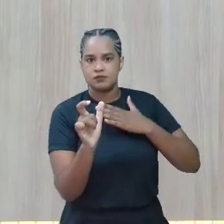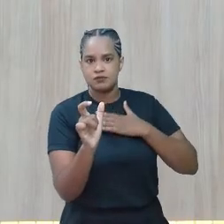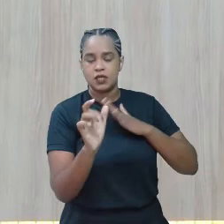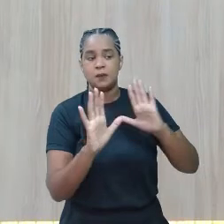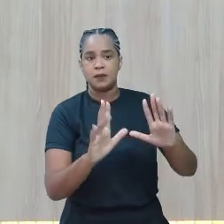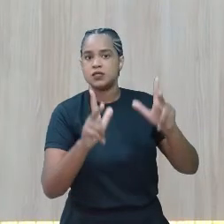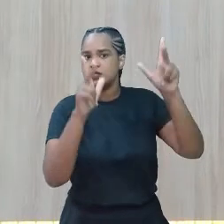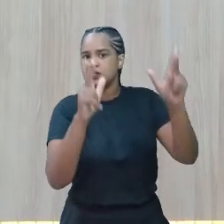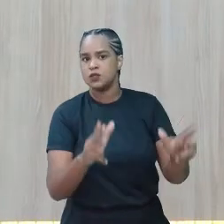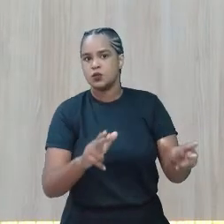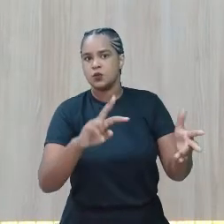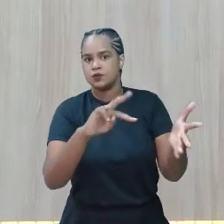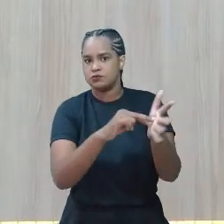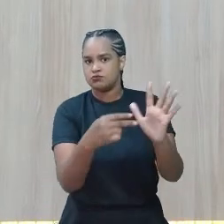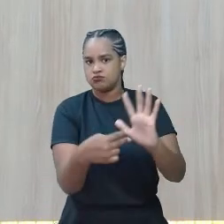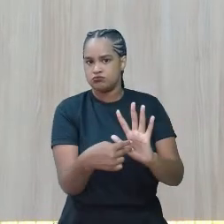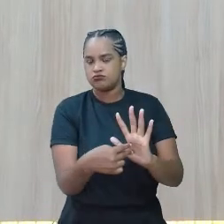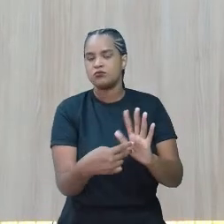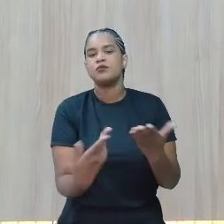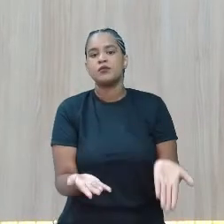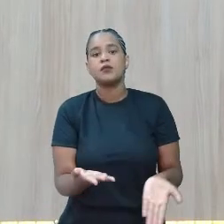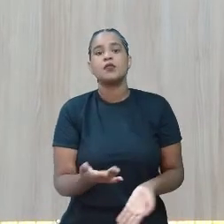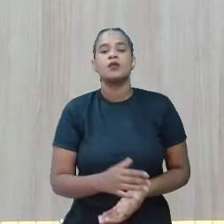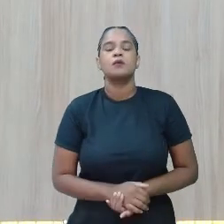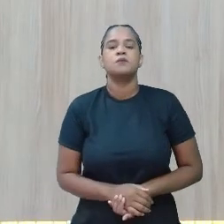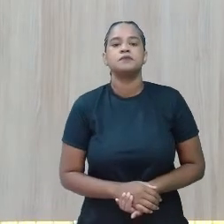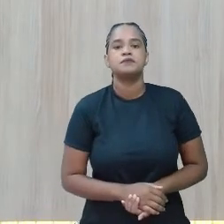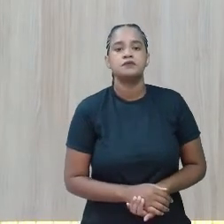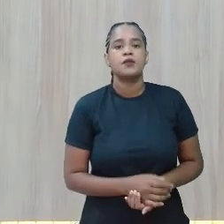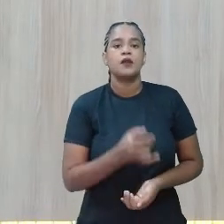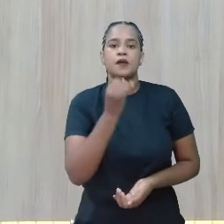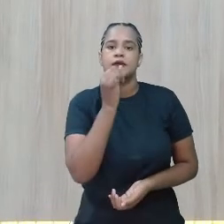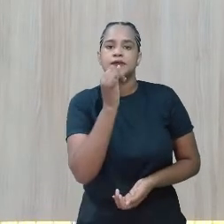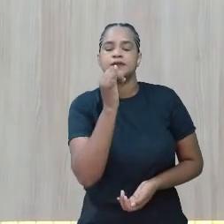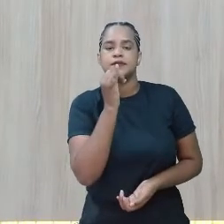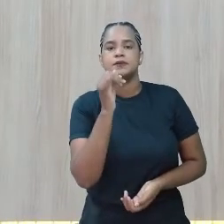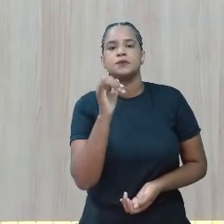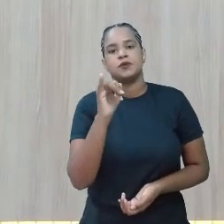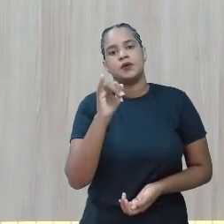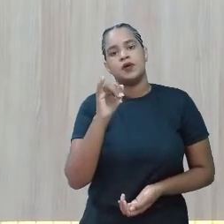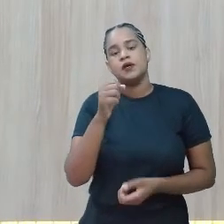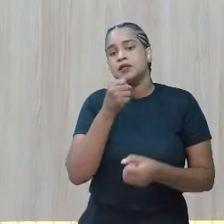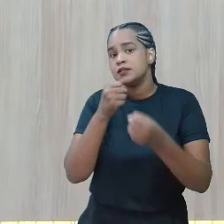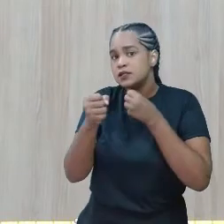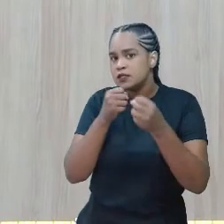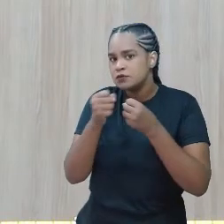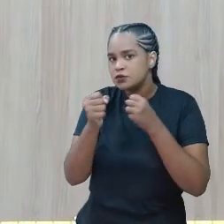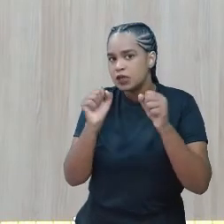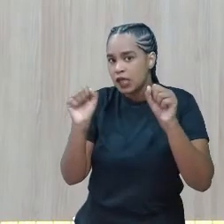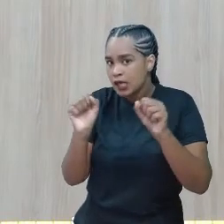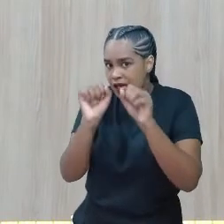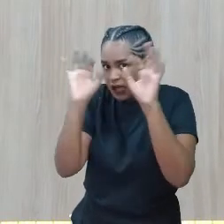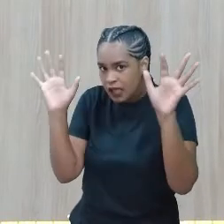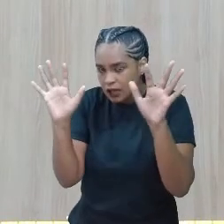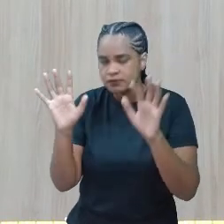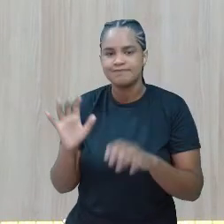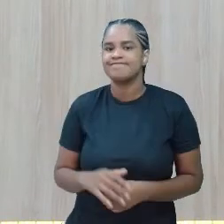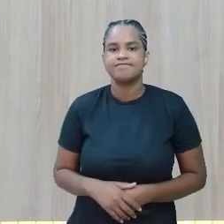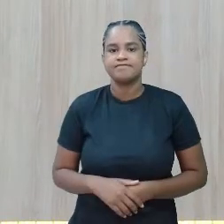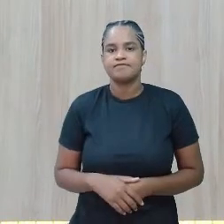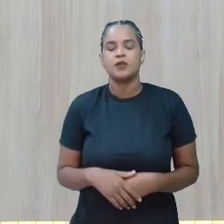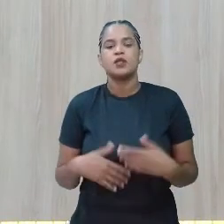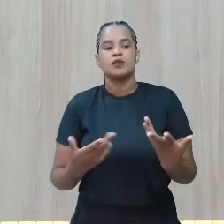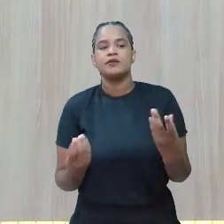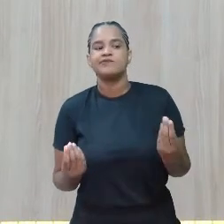ele é usado quando, de repente, o entrevistado não foi tão claro nas suas colocações,